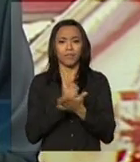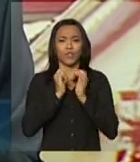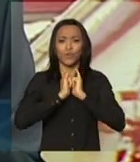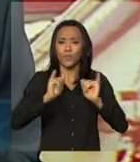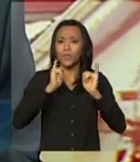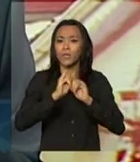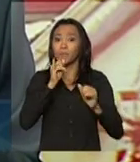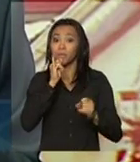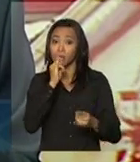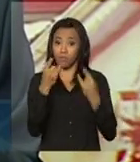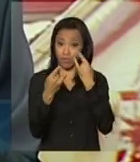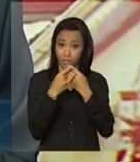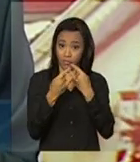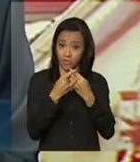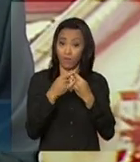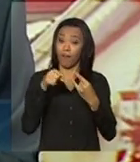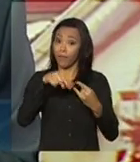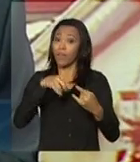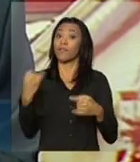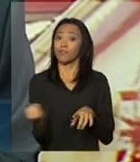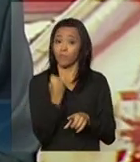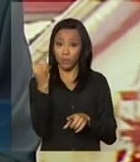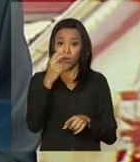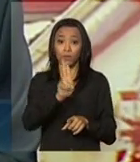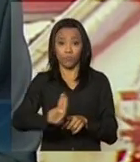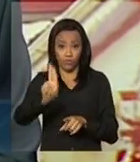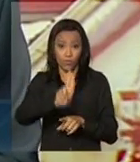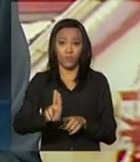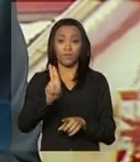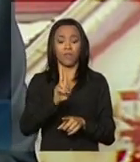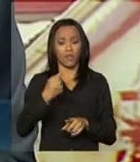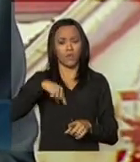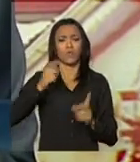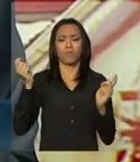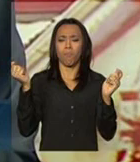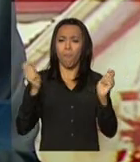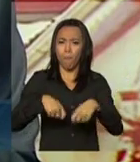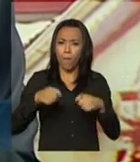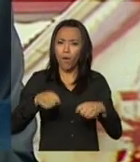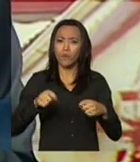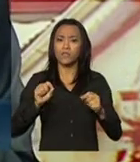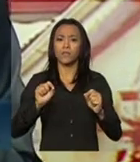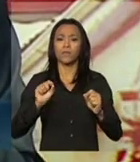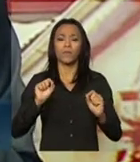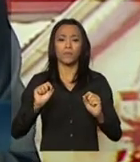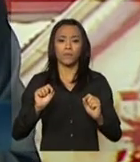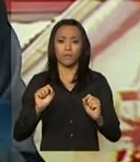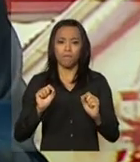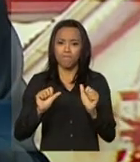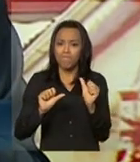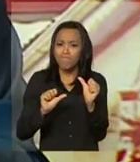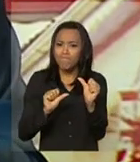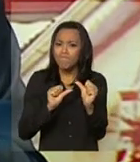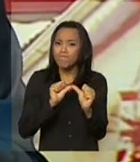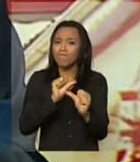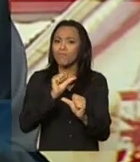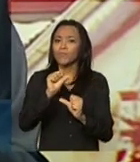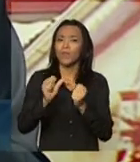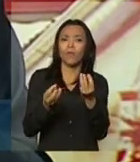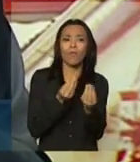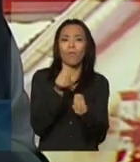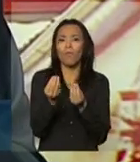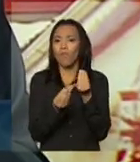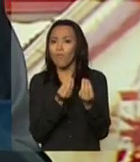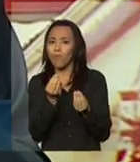como a camisinha, que continua a ser extremamente importante, a gente possa estar produzindo uma modificação na própria trajetória,